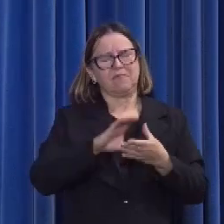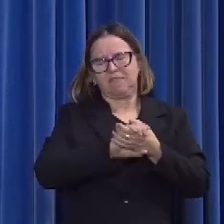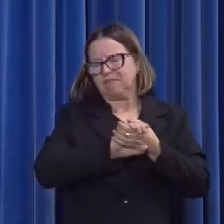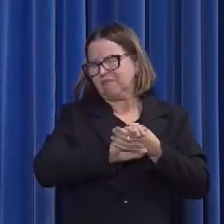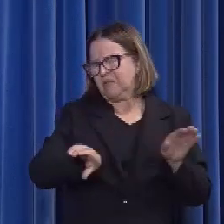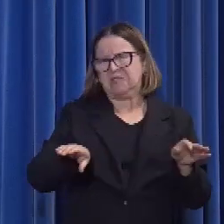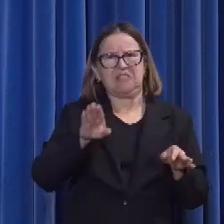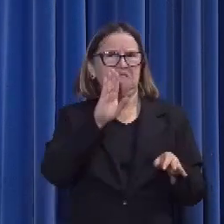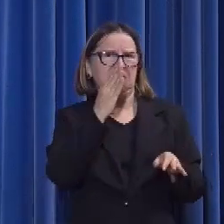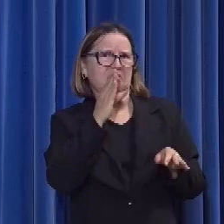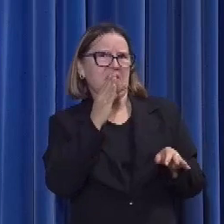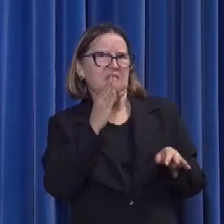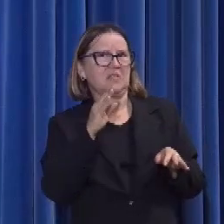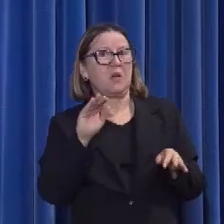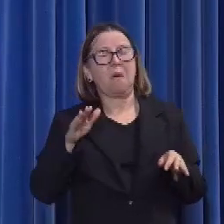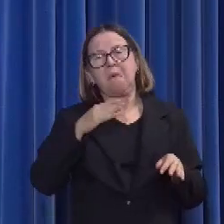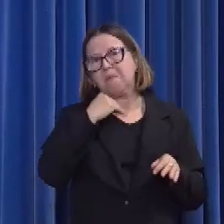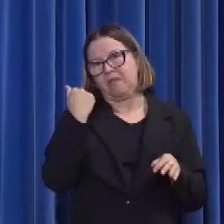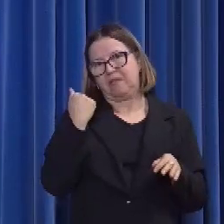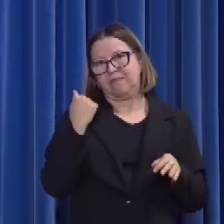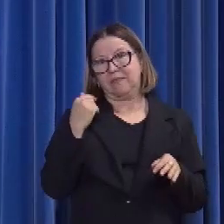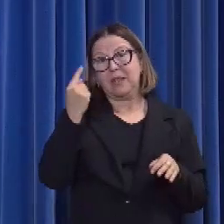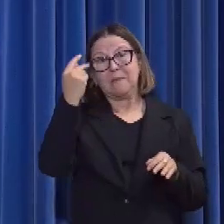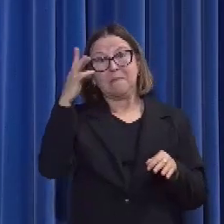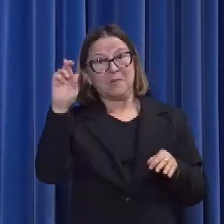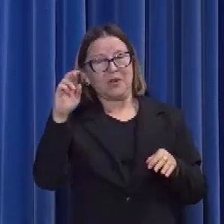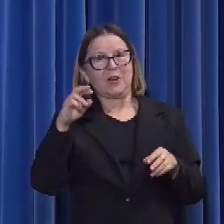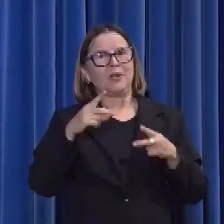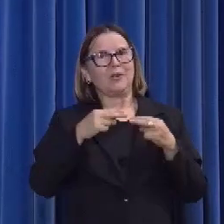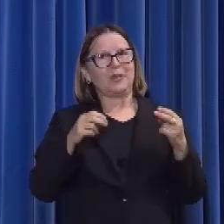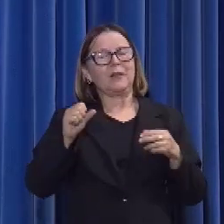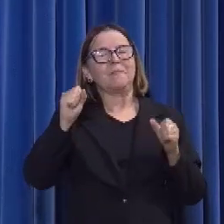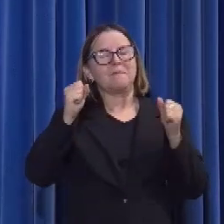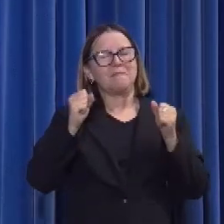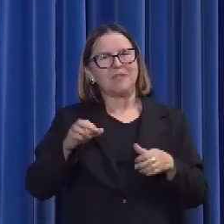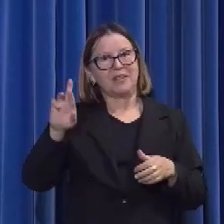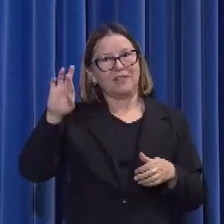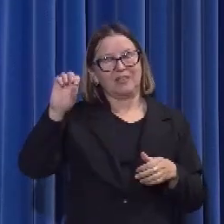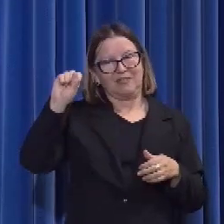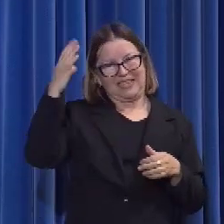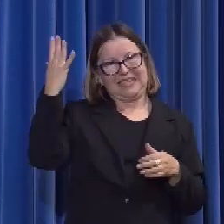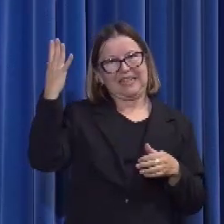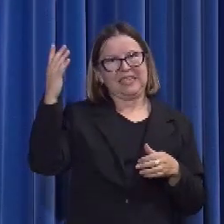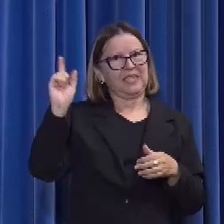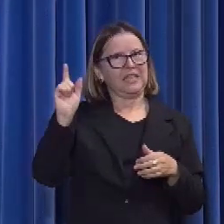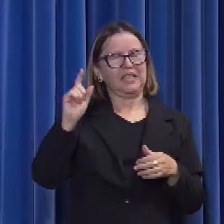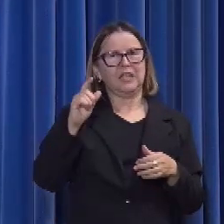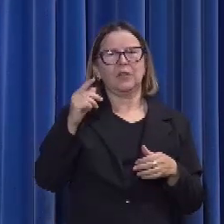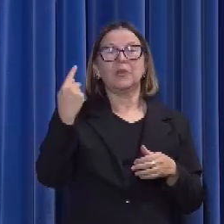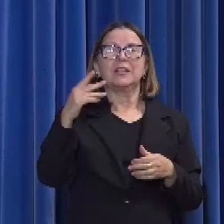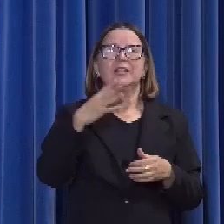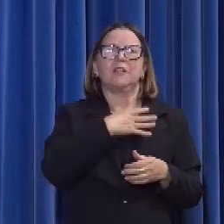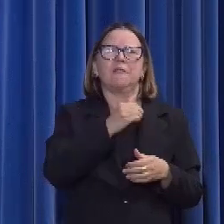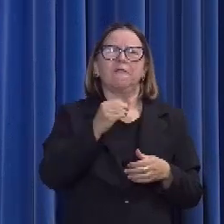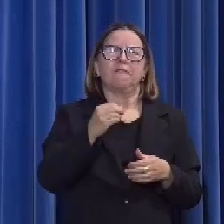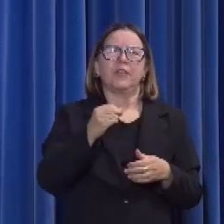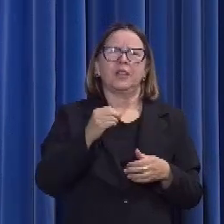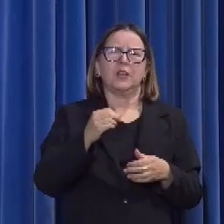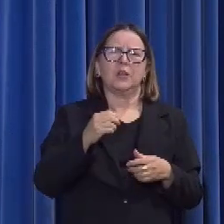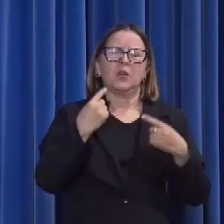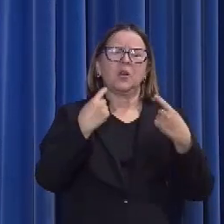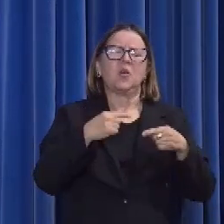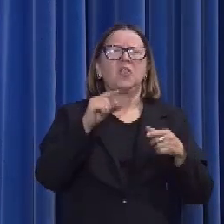até mesmo morrer. A pior coisa que pode lhe acontecer não é ver seu filho se rebelar contra você